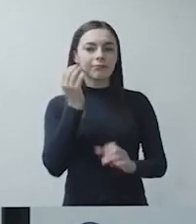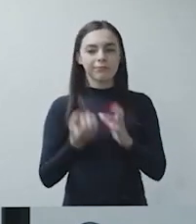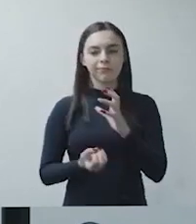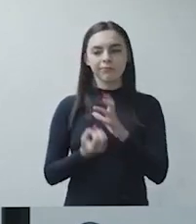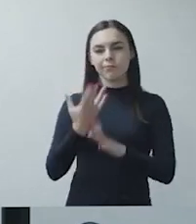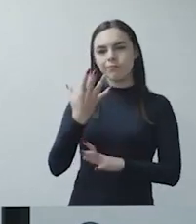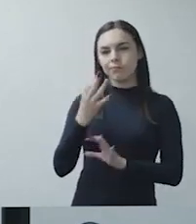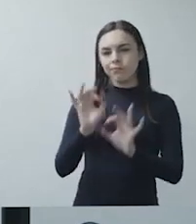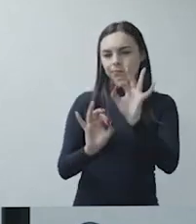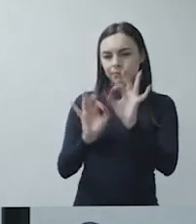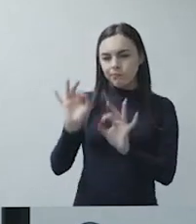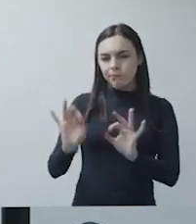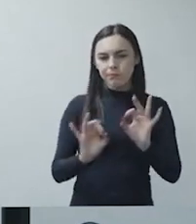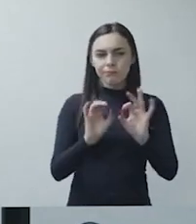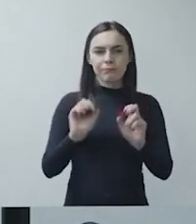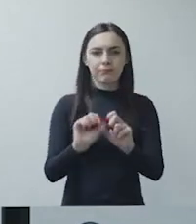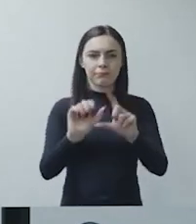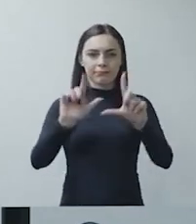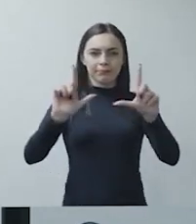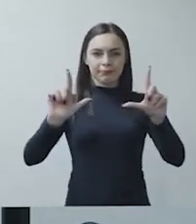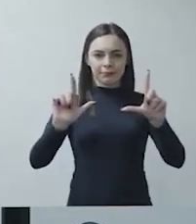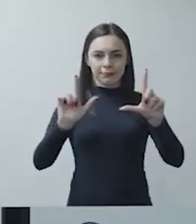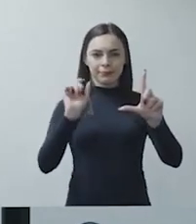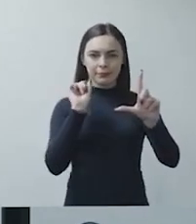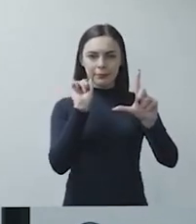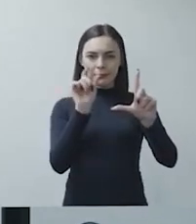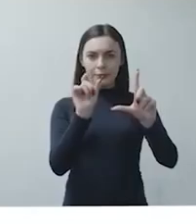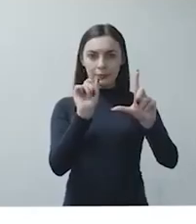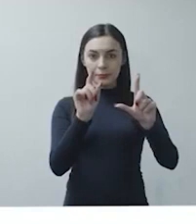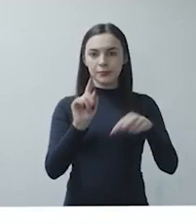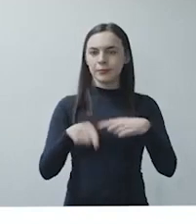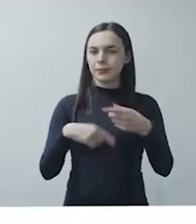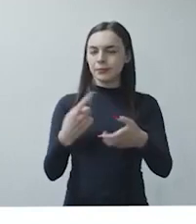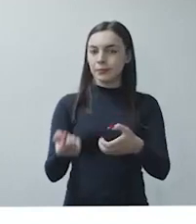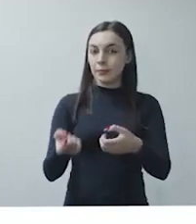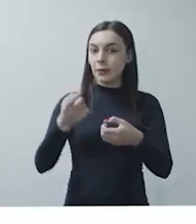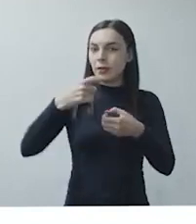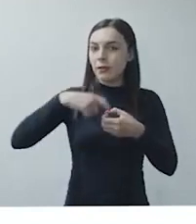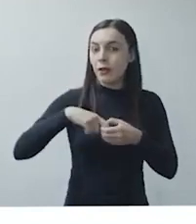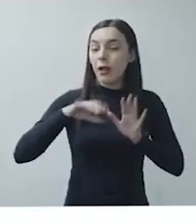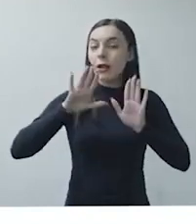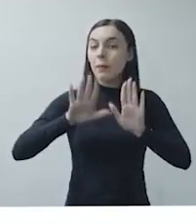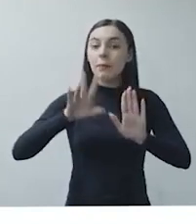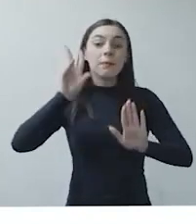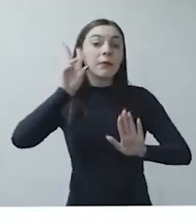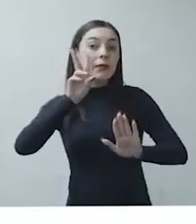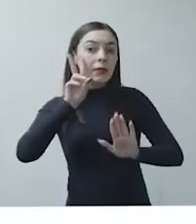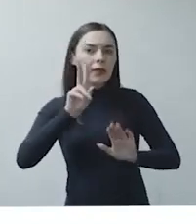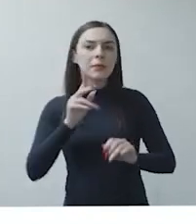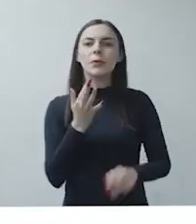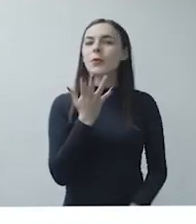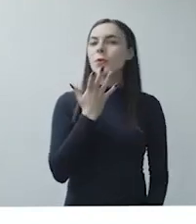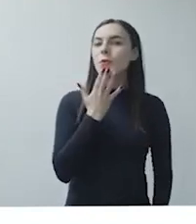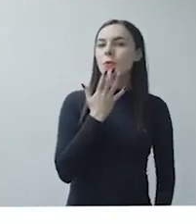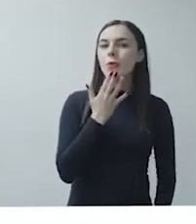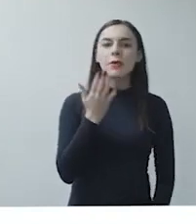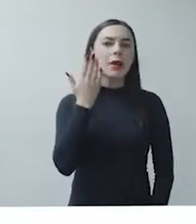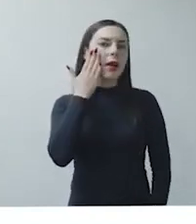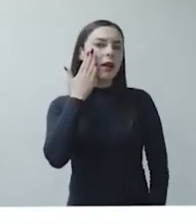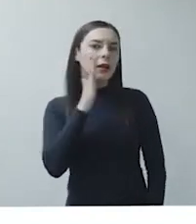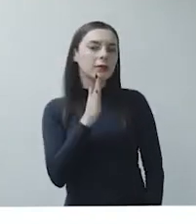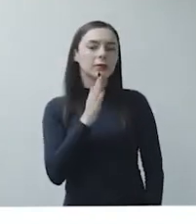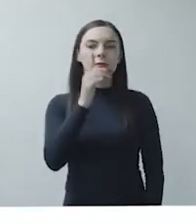confeccionar este tabuleiro. E a gente já retorna. Lembre-se, separem as cores